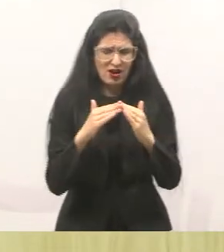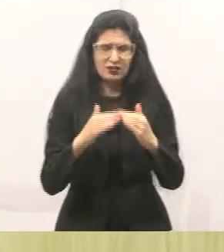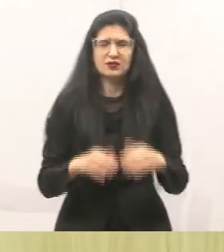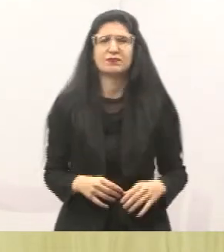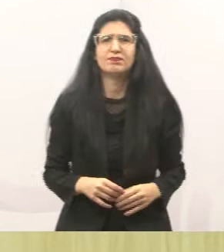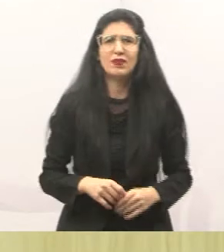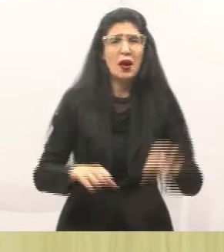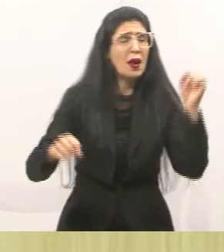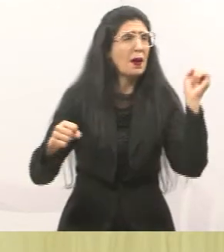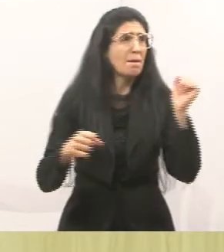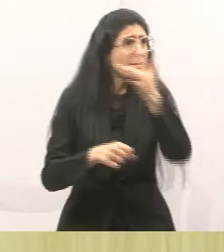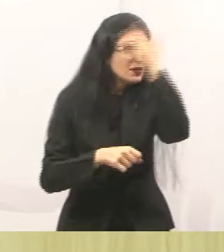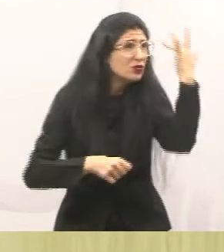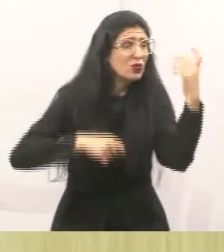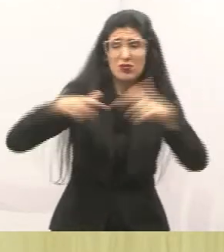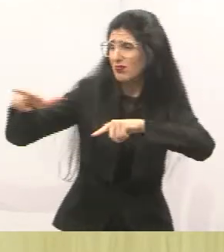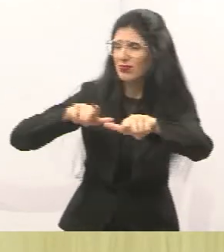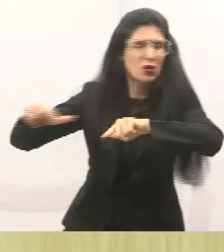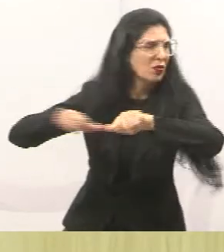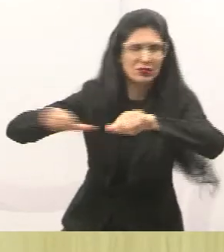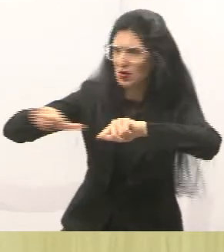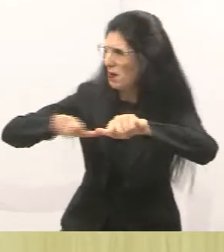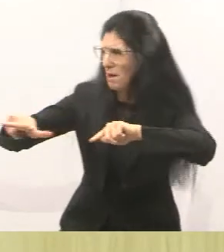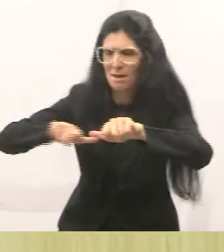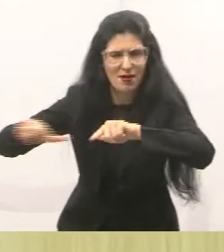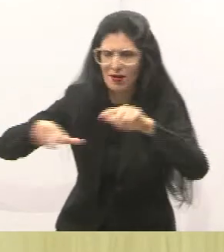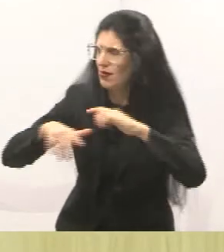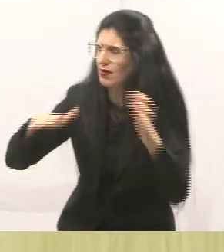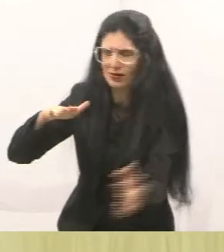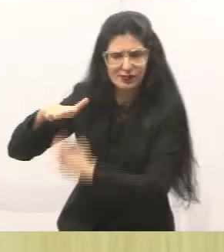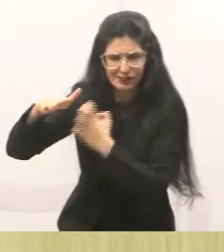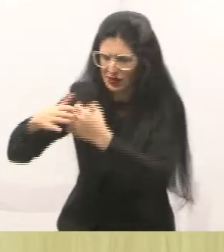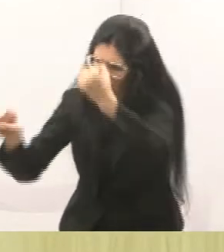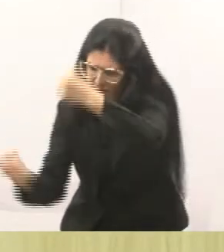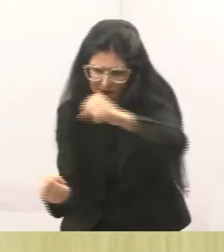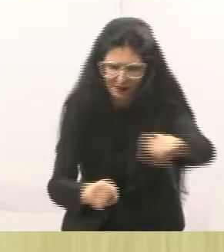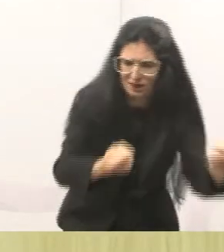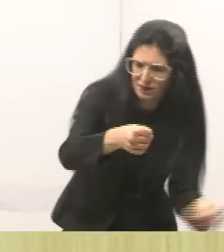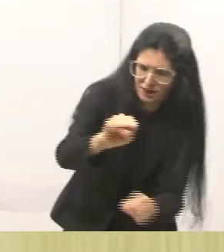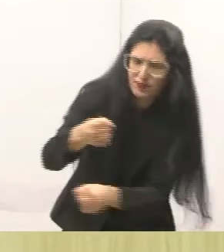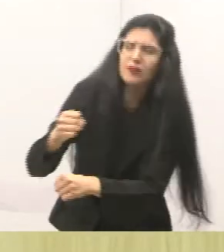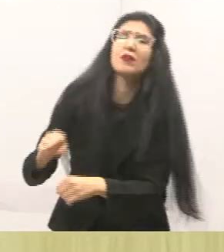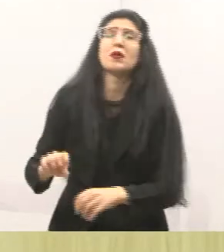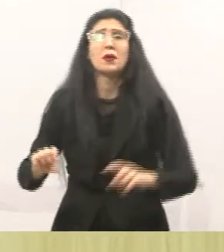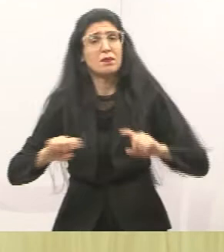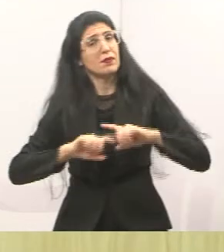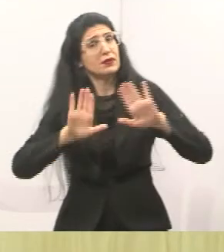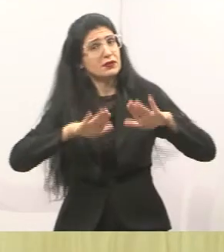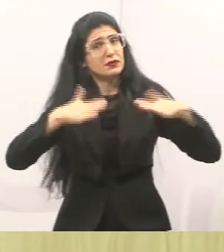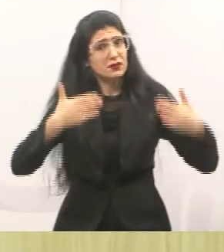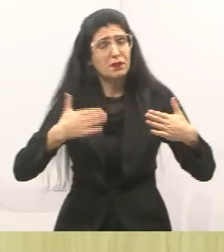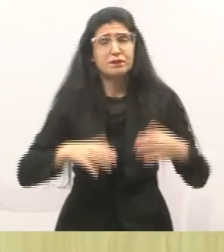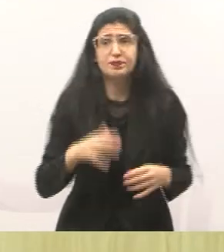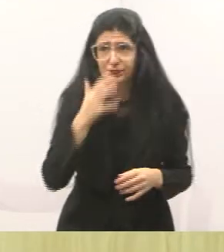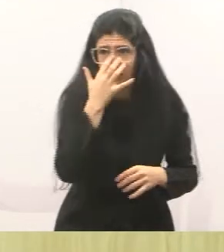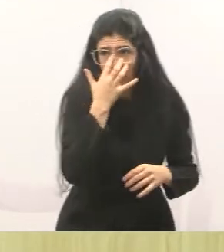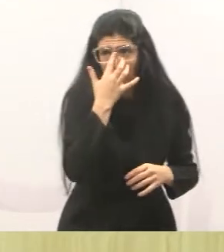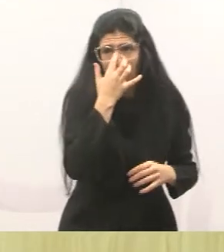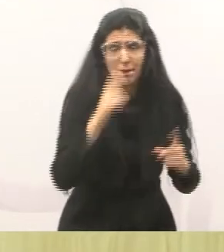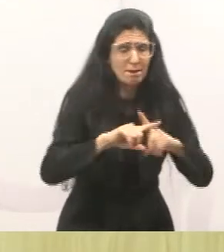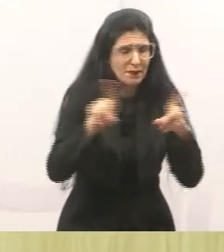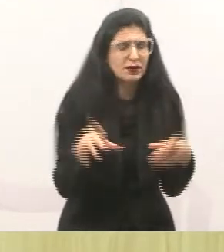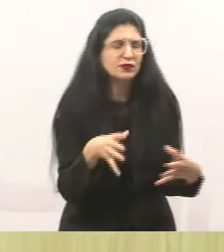CPI, considerando a necessidade de dilação de prazo de funcionamento dessa